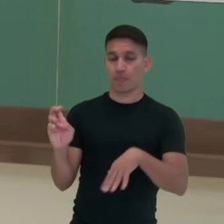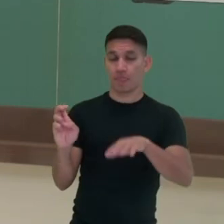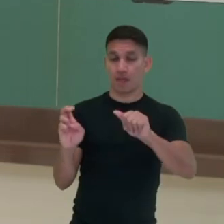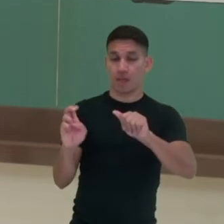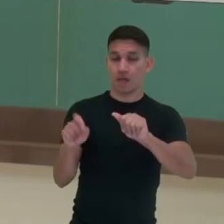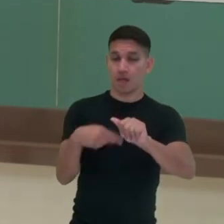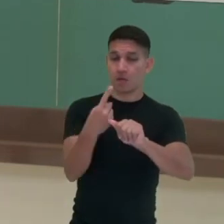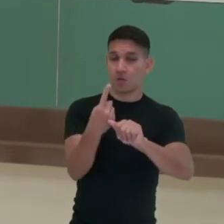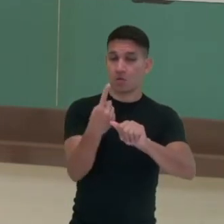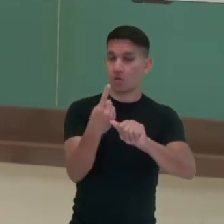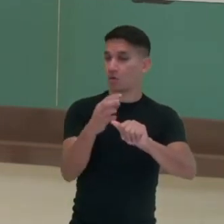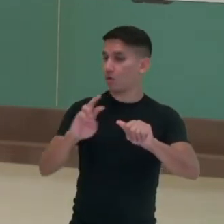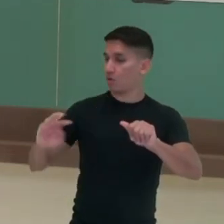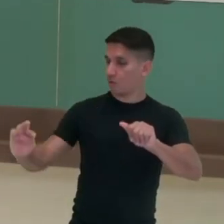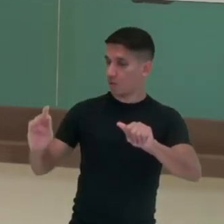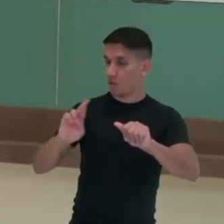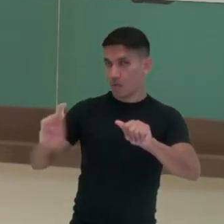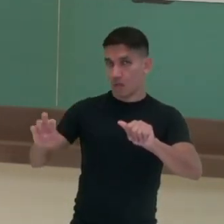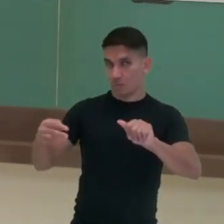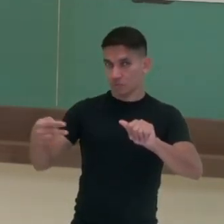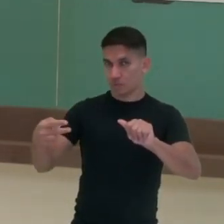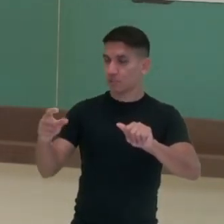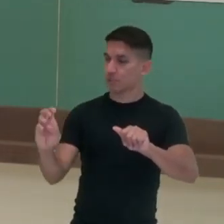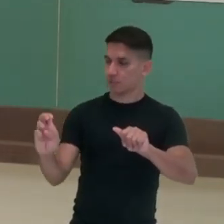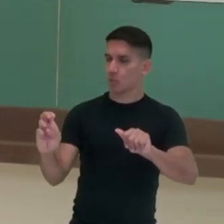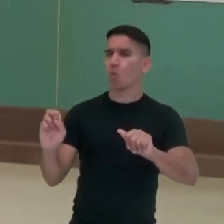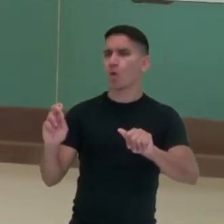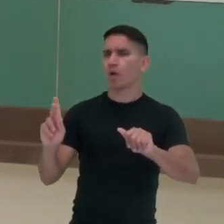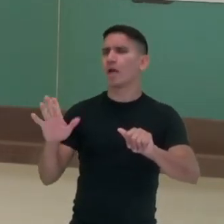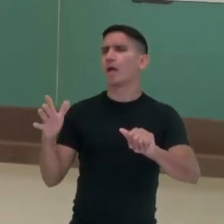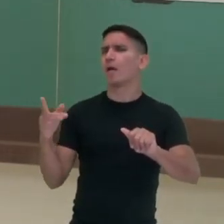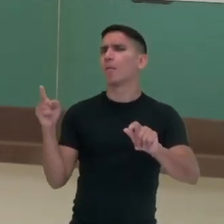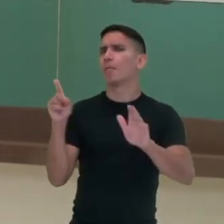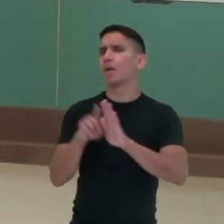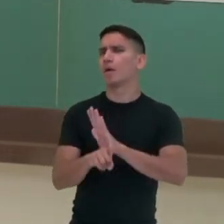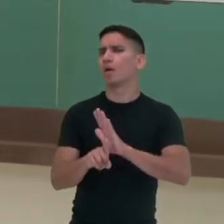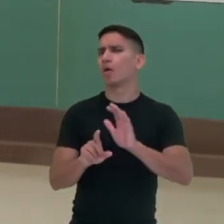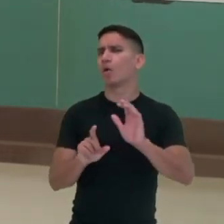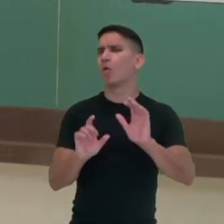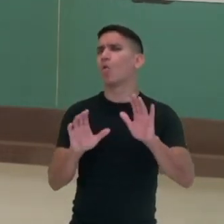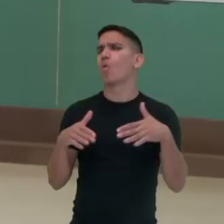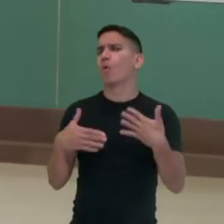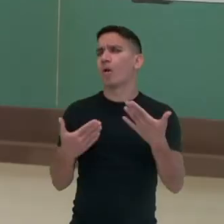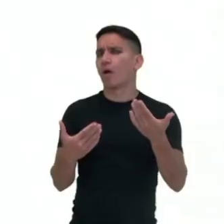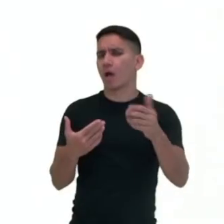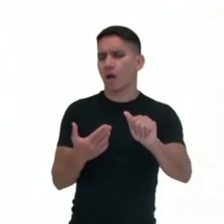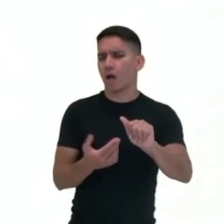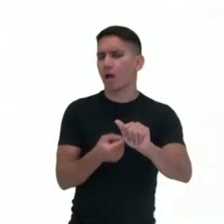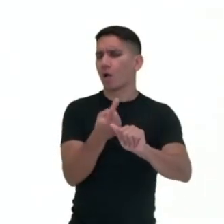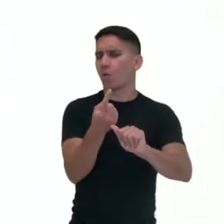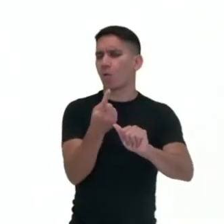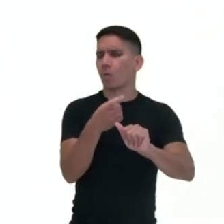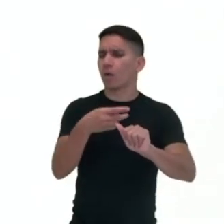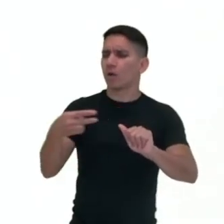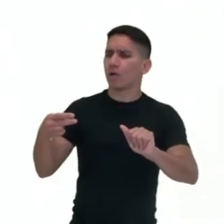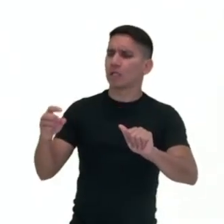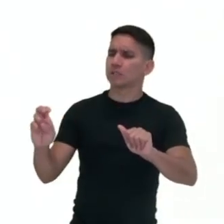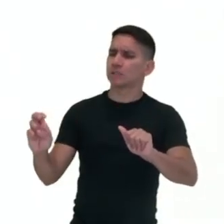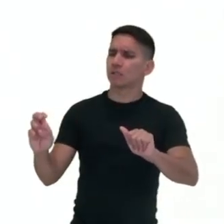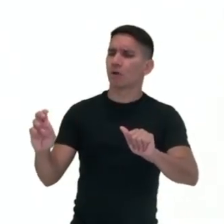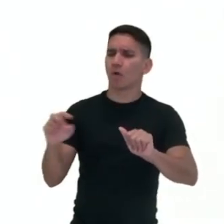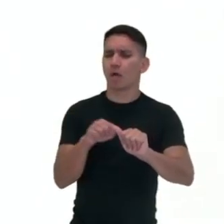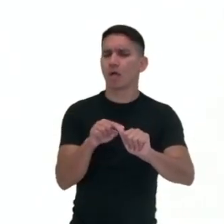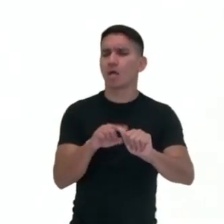1 resulta no logaritmando, que nesse caso é 5. A elevado na 1, que resulta em 5, quanto tem que ser o